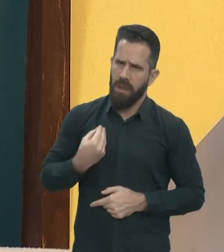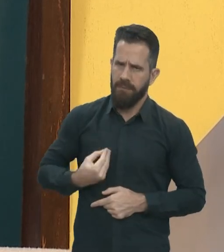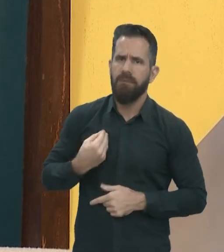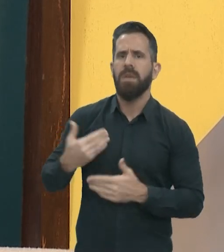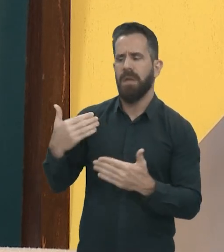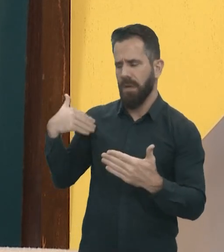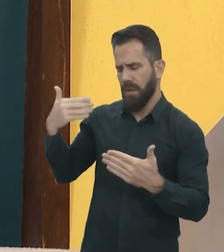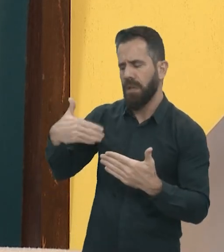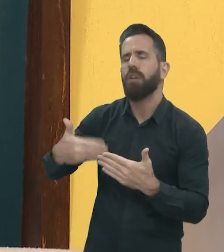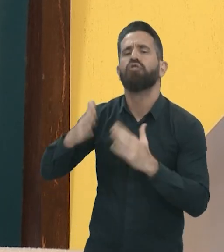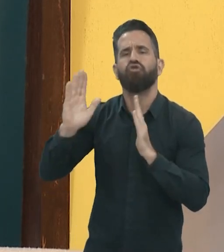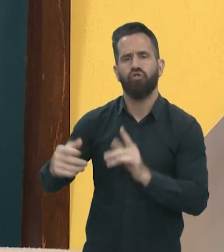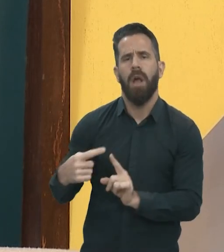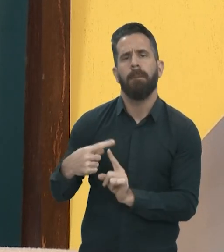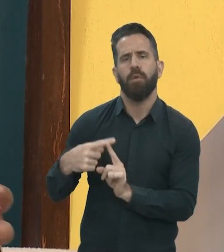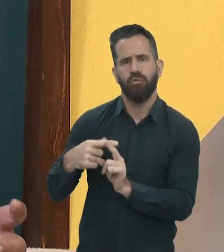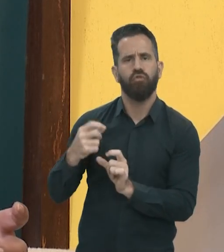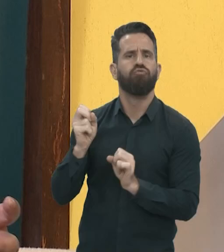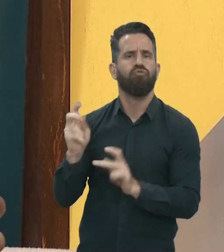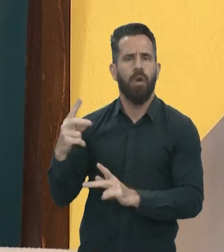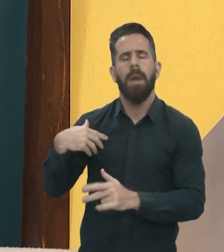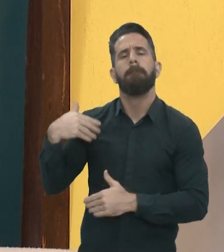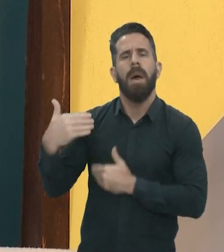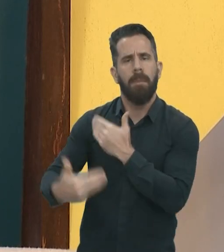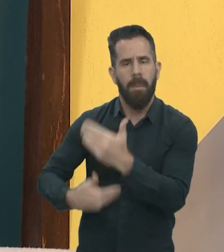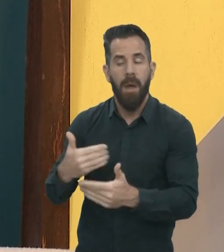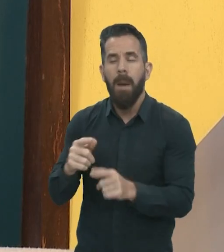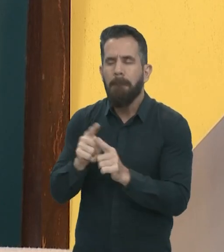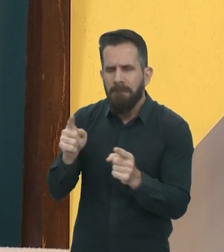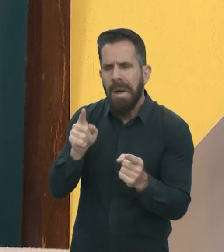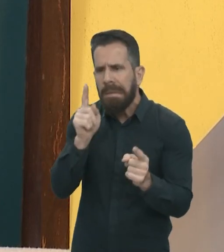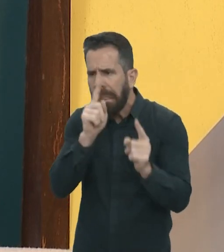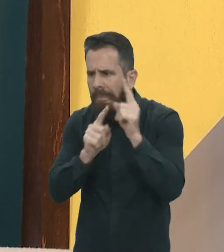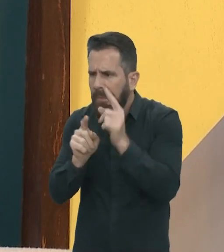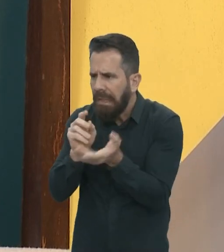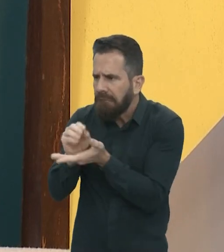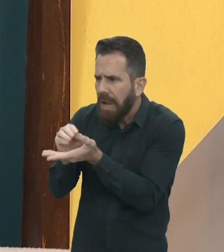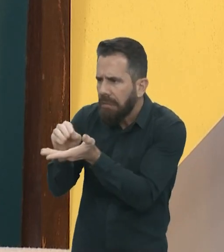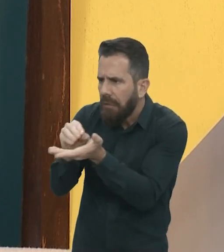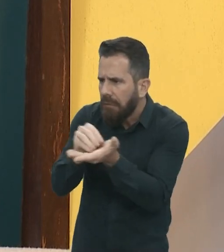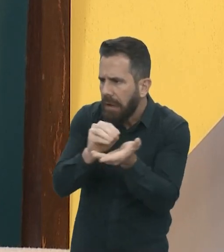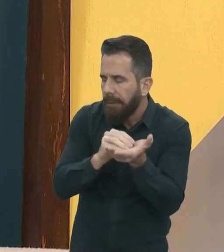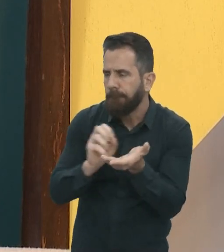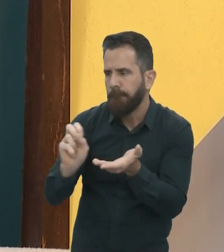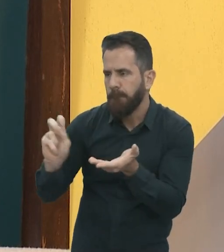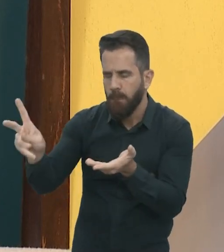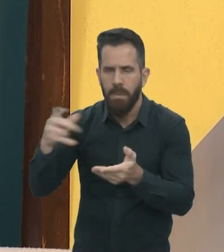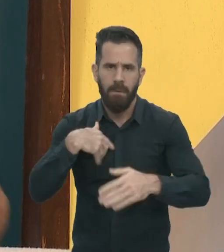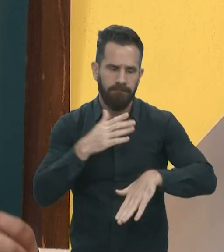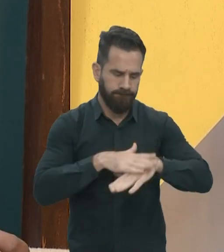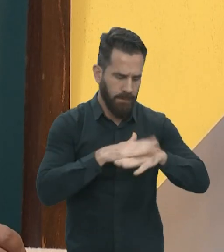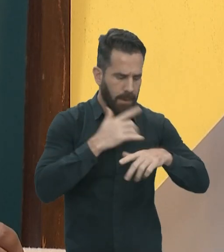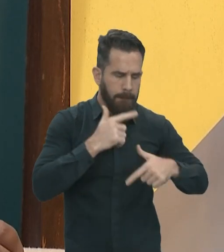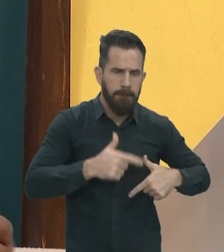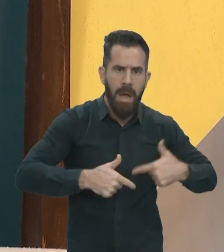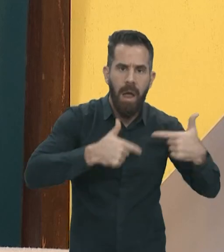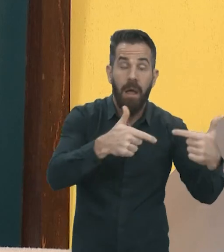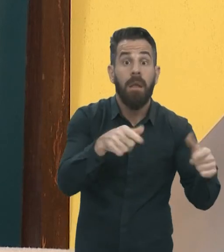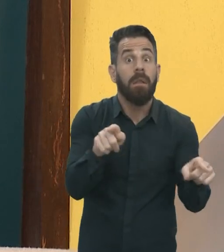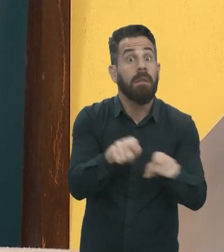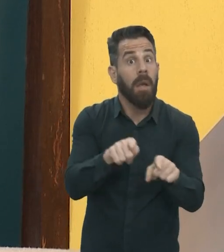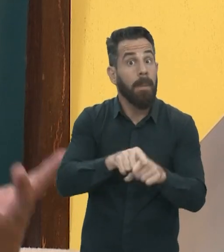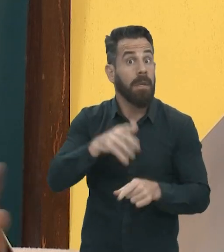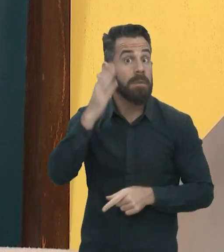positivo, vamos melhorar aquilo que apresente lacunas, e vamos também dialogar de forma a decodificar os